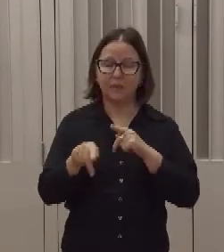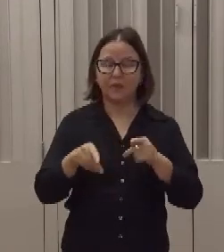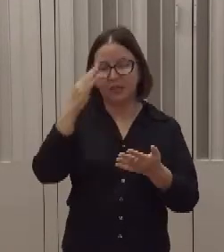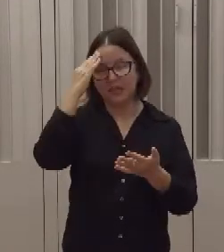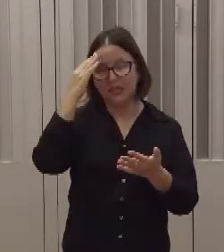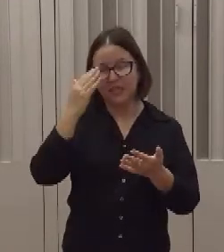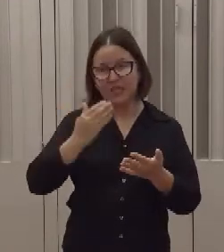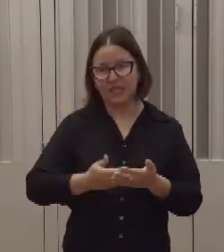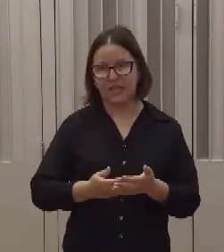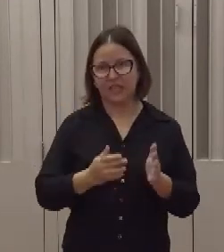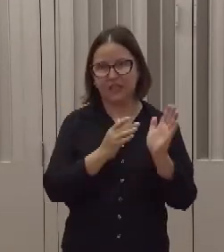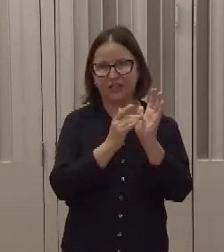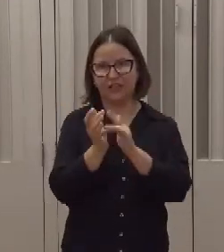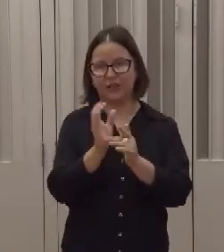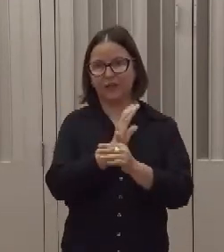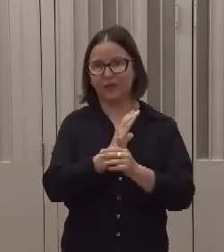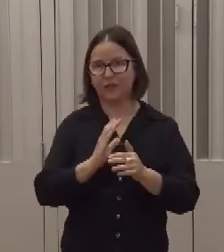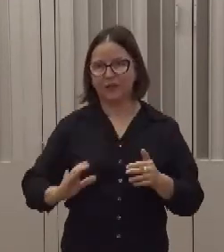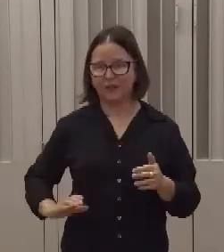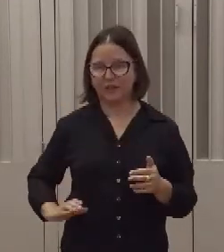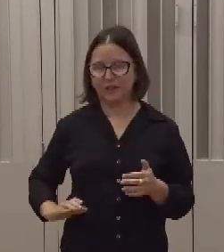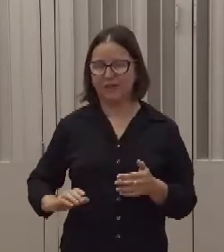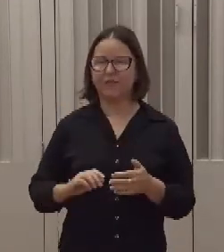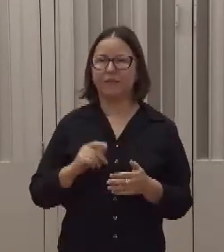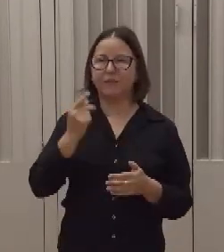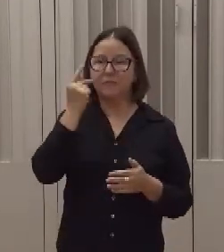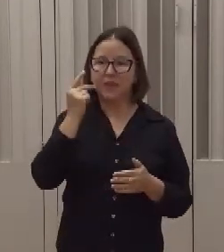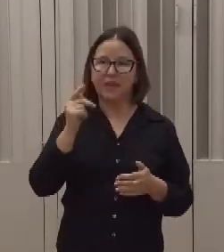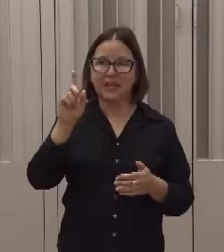para ser sal da terra e luz do mundo.